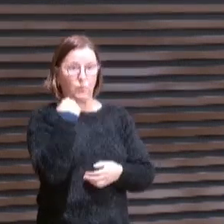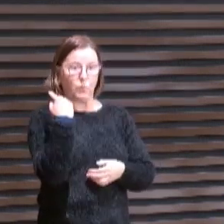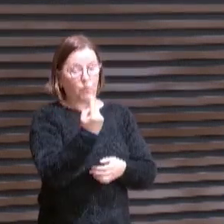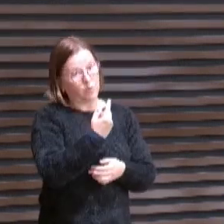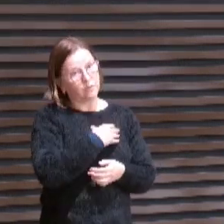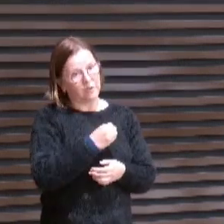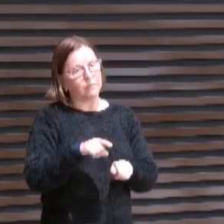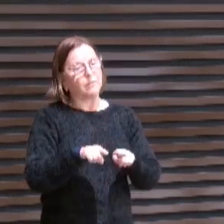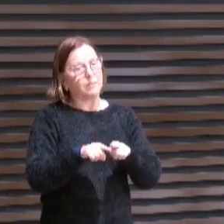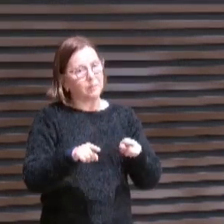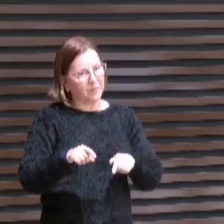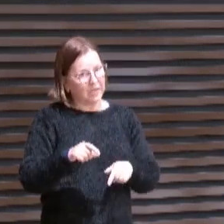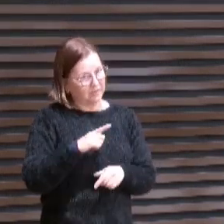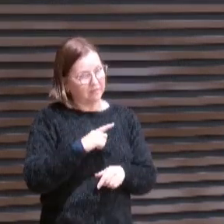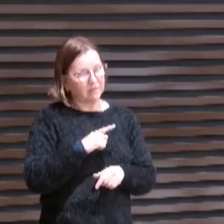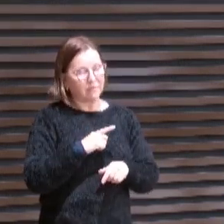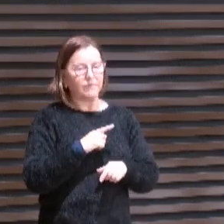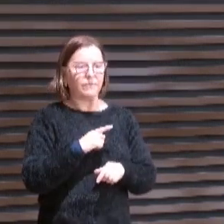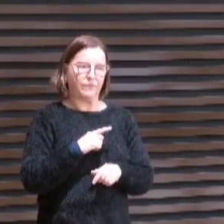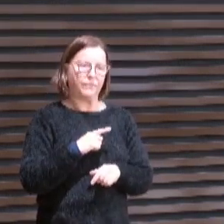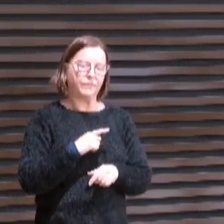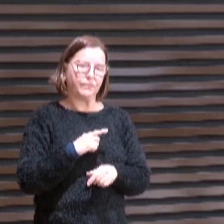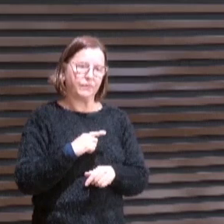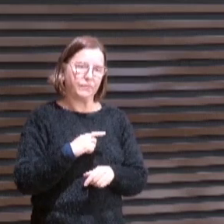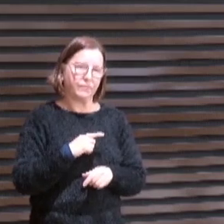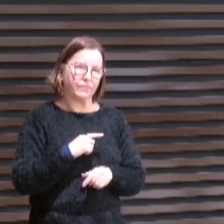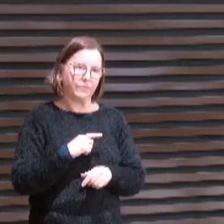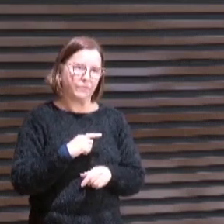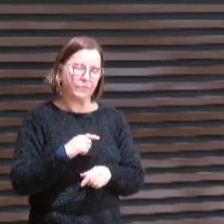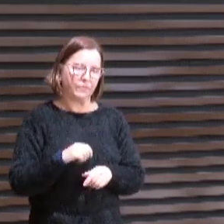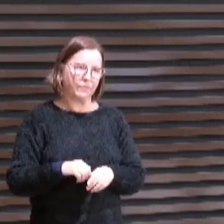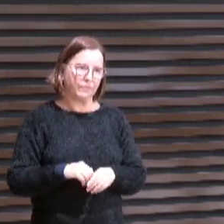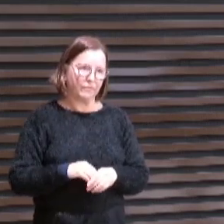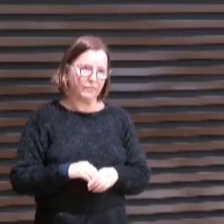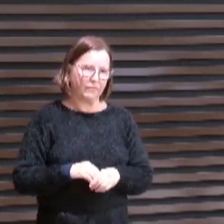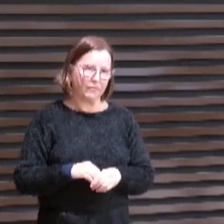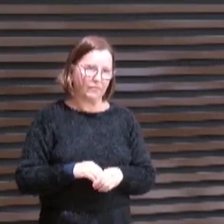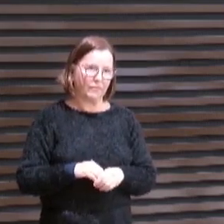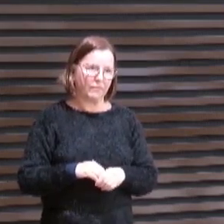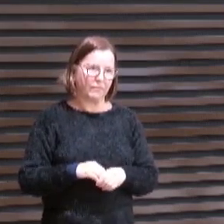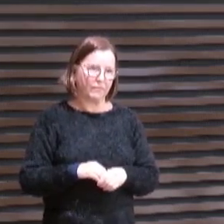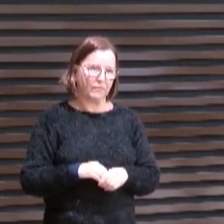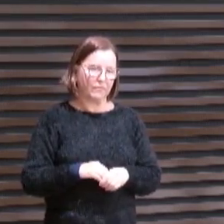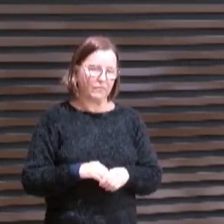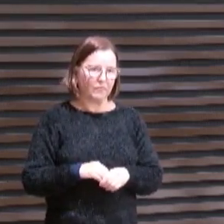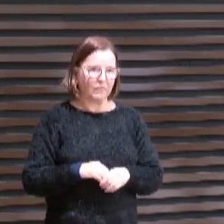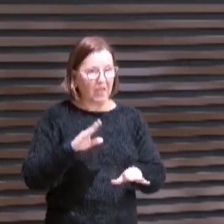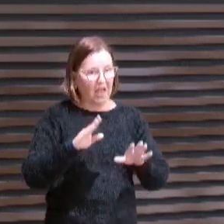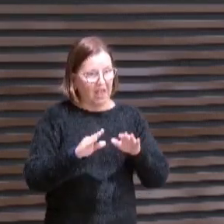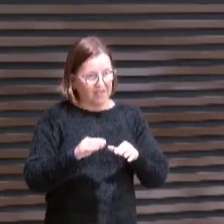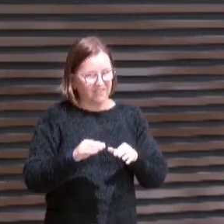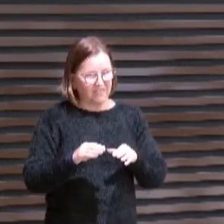temos. Temos. Mas essa questão de culpar os outros é uma